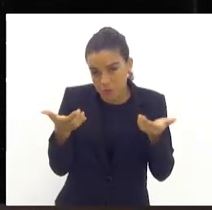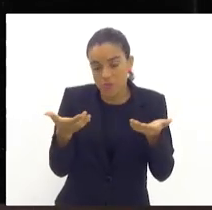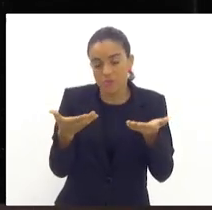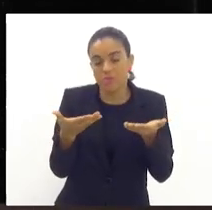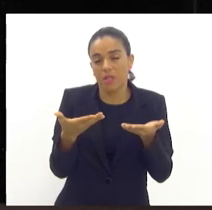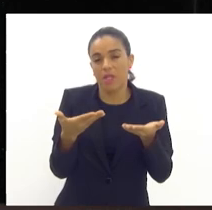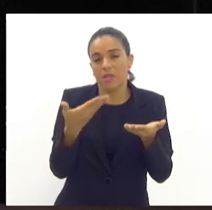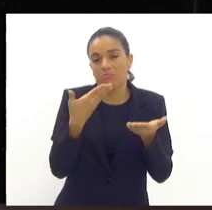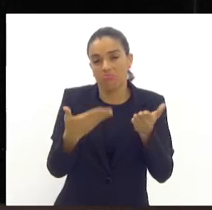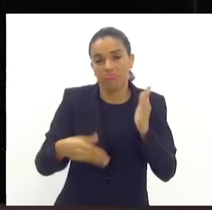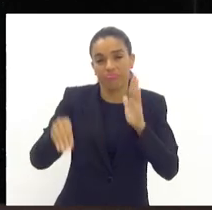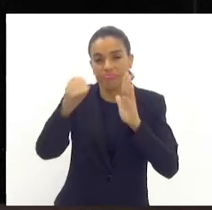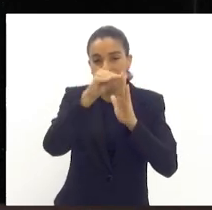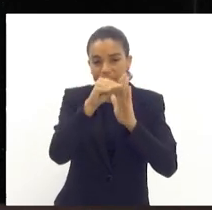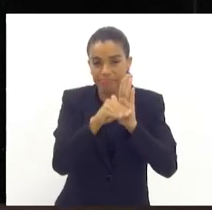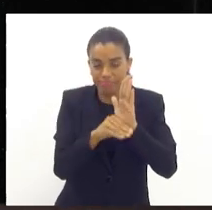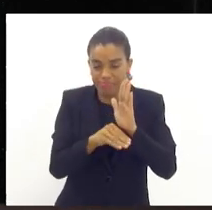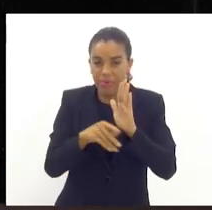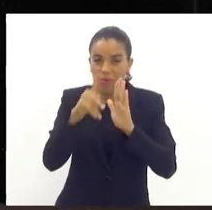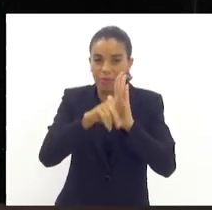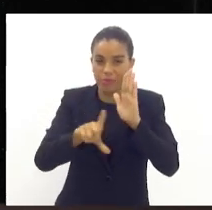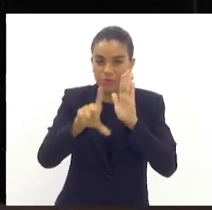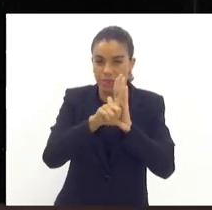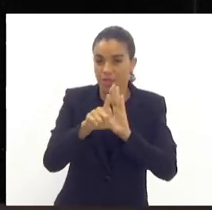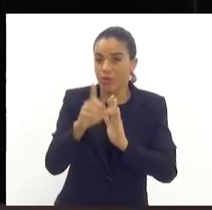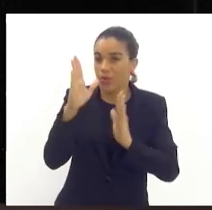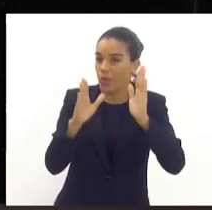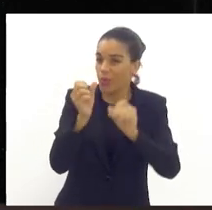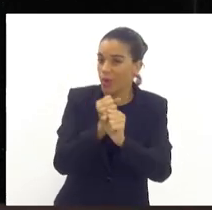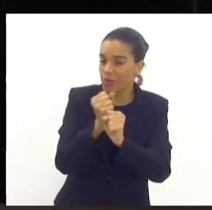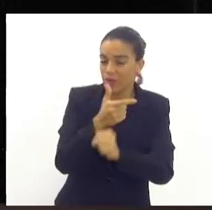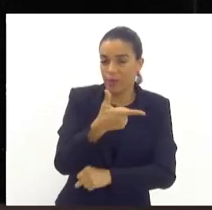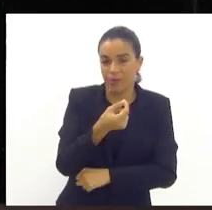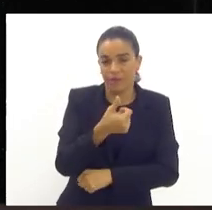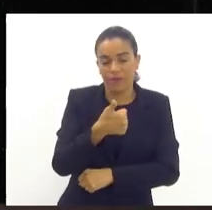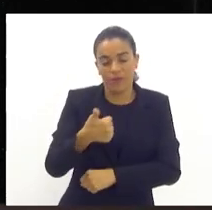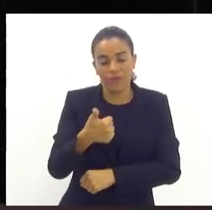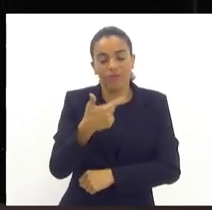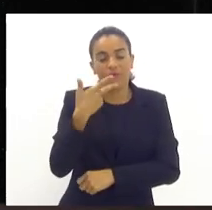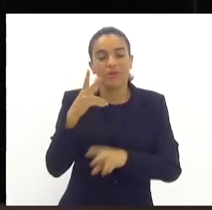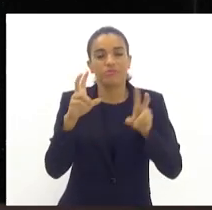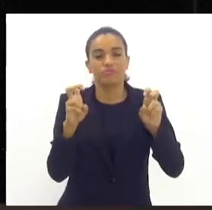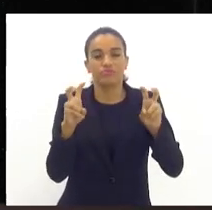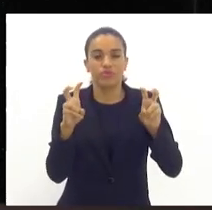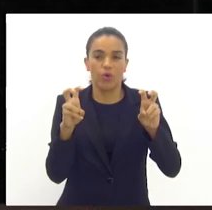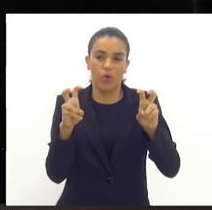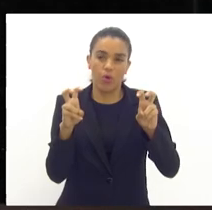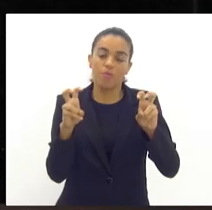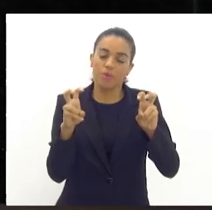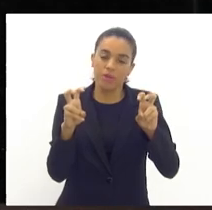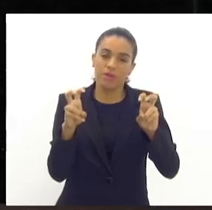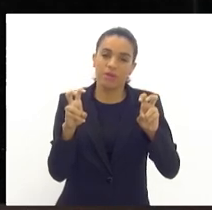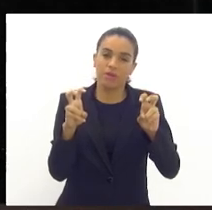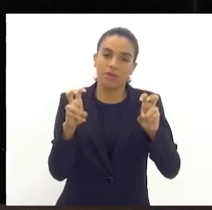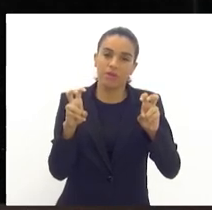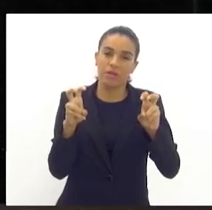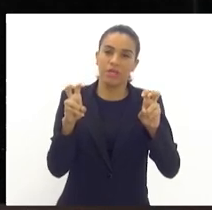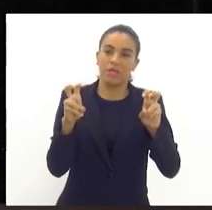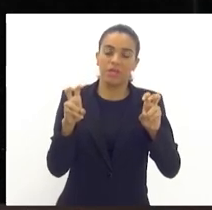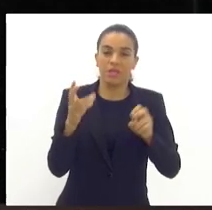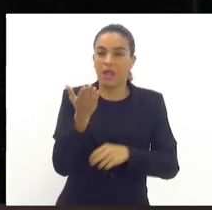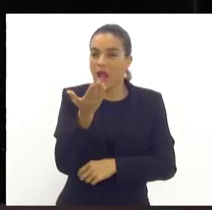inclusão na ordem do dia, são dois projetos de 2021, que tratam basicamente de um tema importante que fala sobre a questão